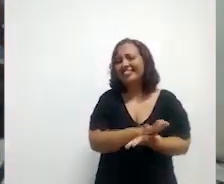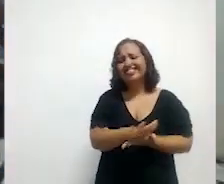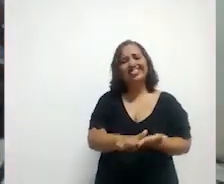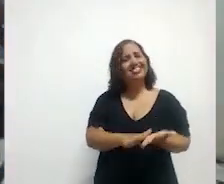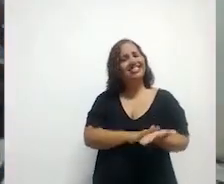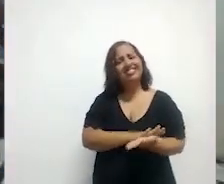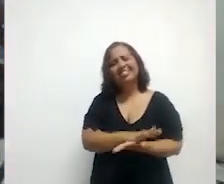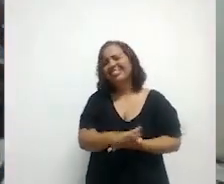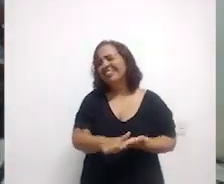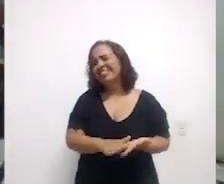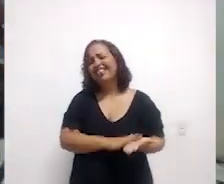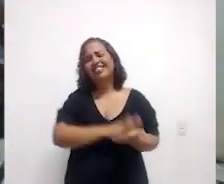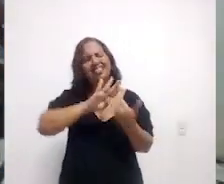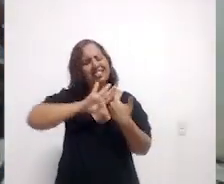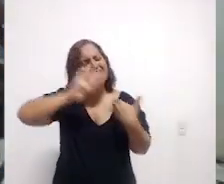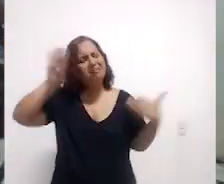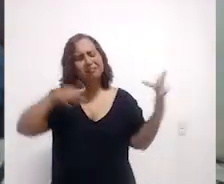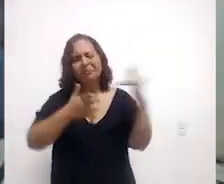ti, Jesus.